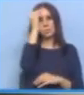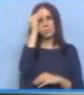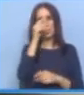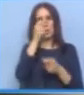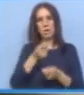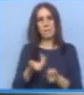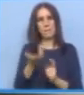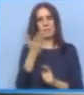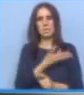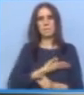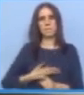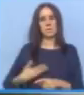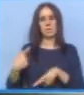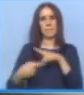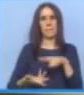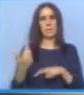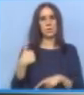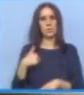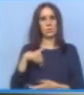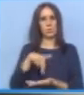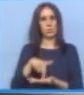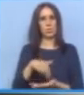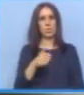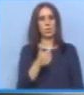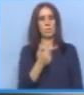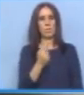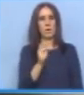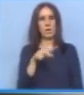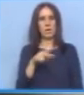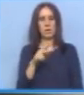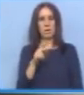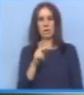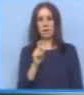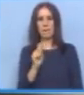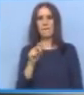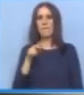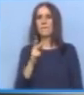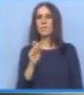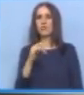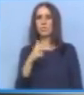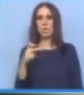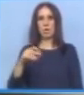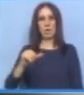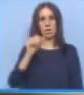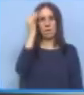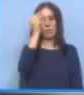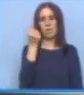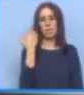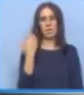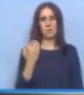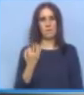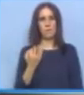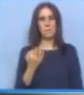mais antiga, mais tradicional, que é onde eu estou, em Buena Vista. Tivemos também até há pouco tempo, sobretudo, a